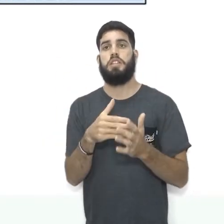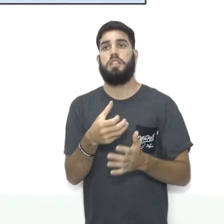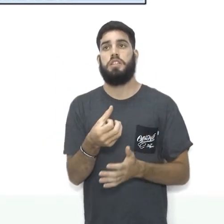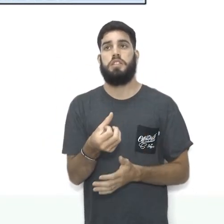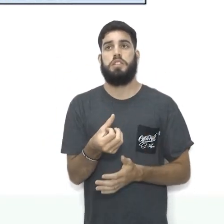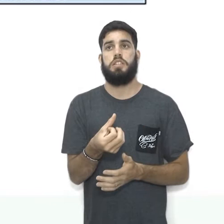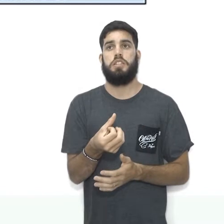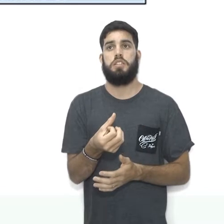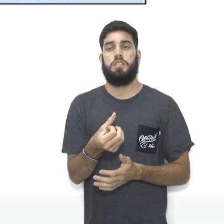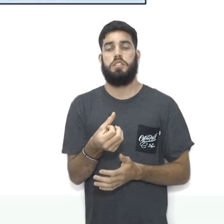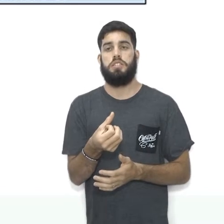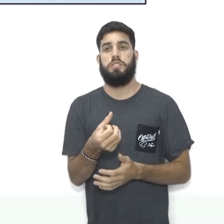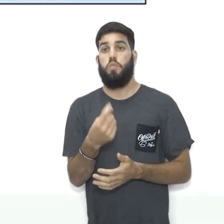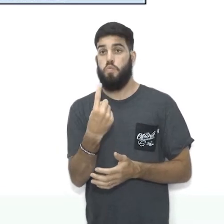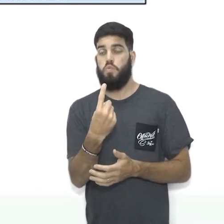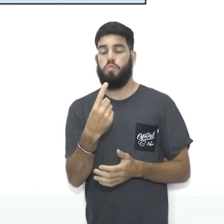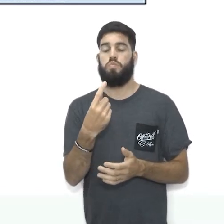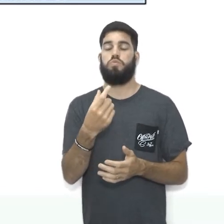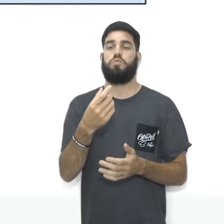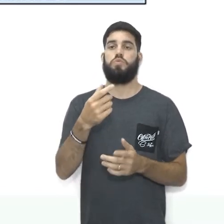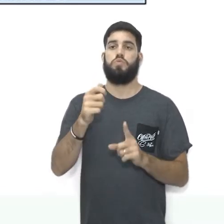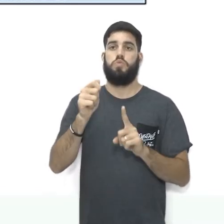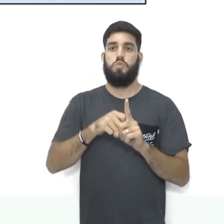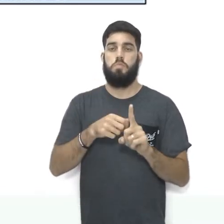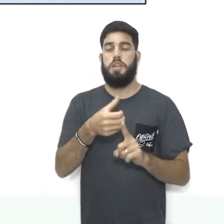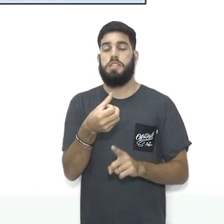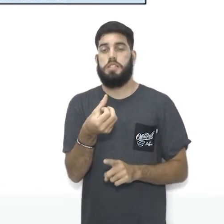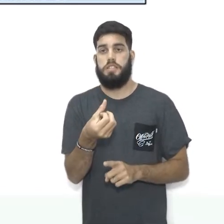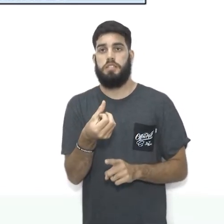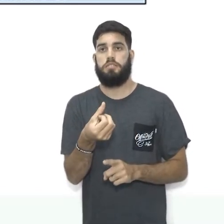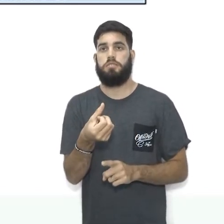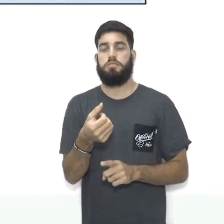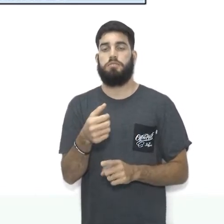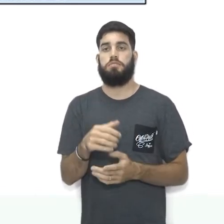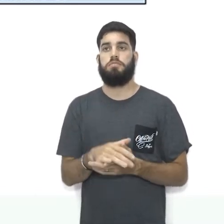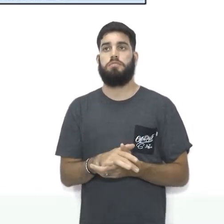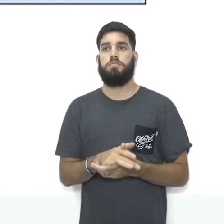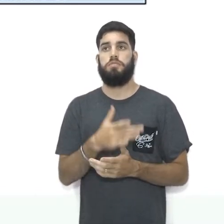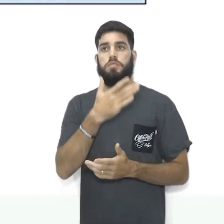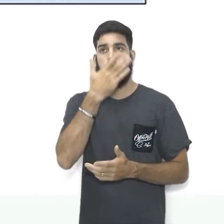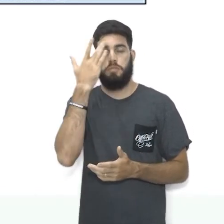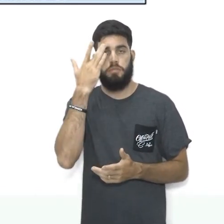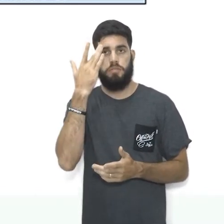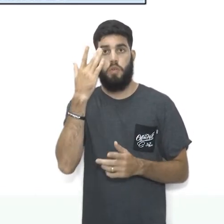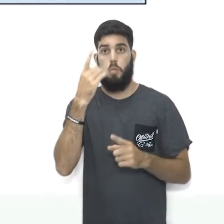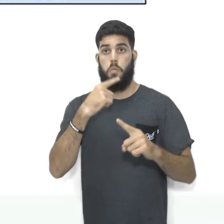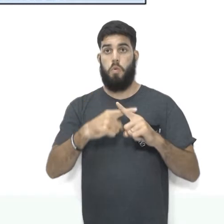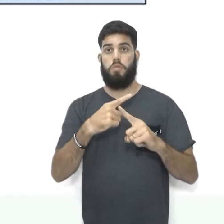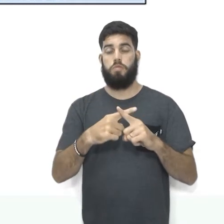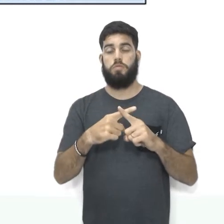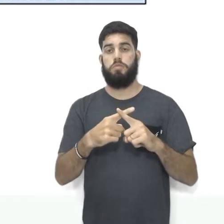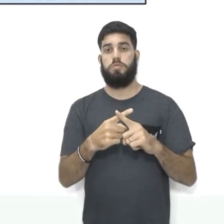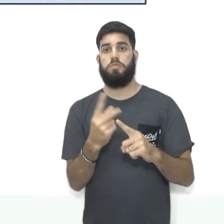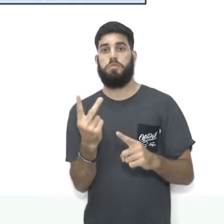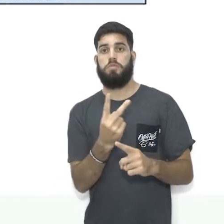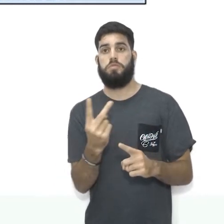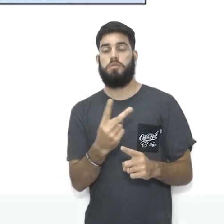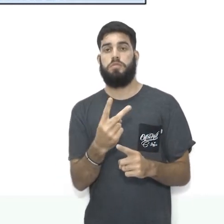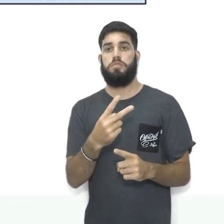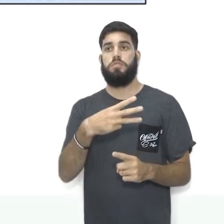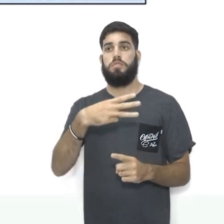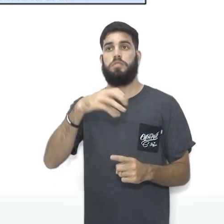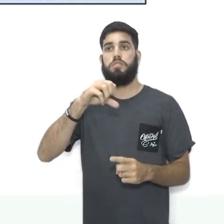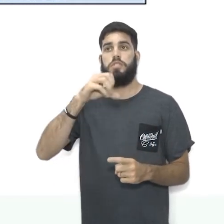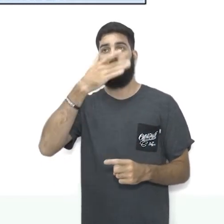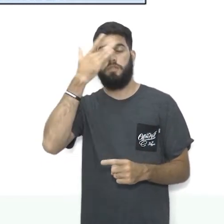1/6/2020, verifica-se que o produto entre o número de pacientes em isolamento domiciliar e os que estavam internados é de